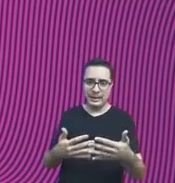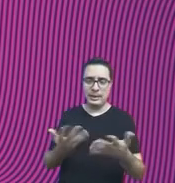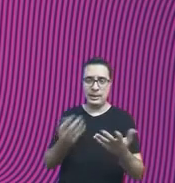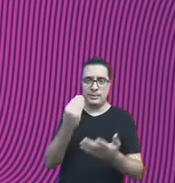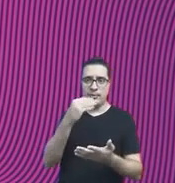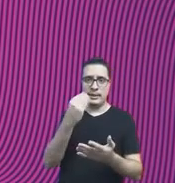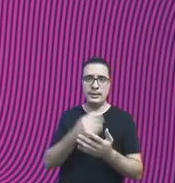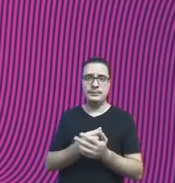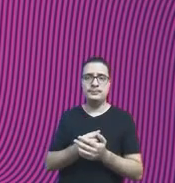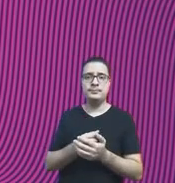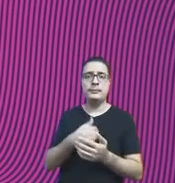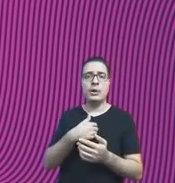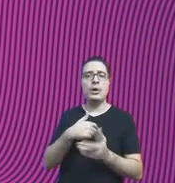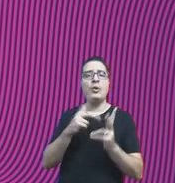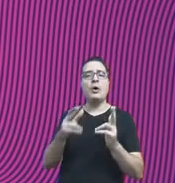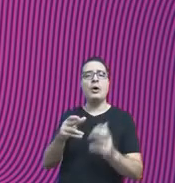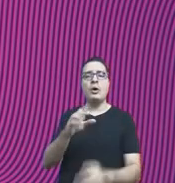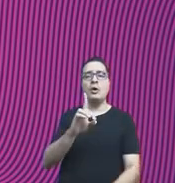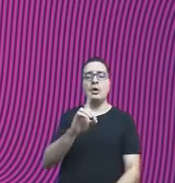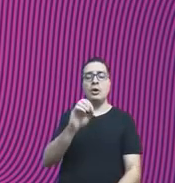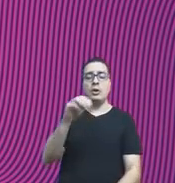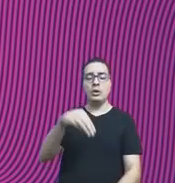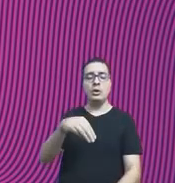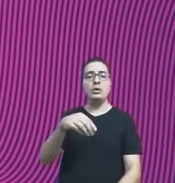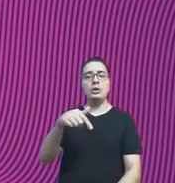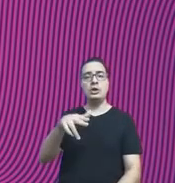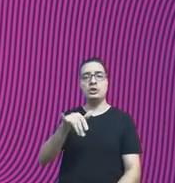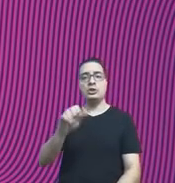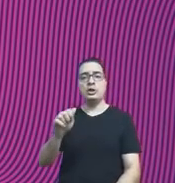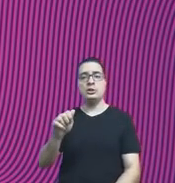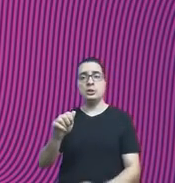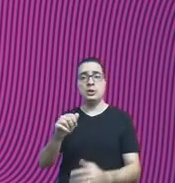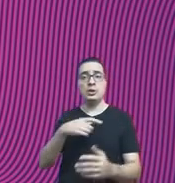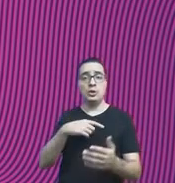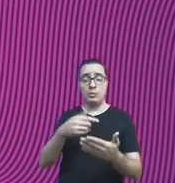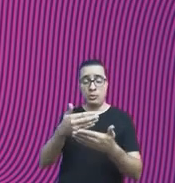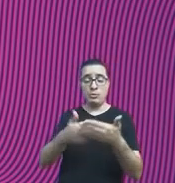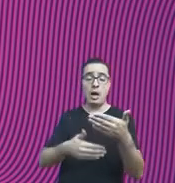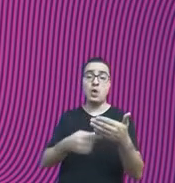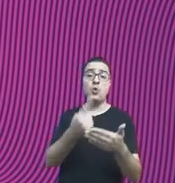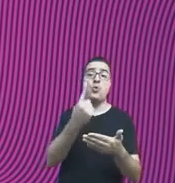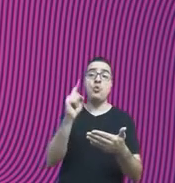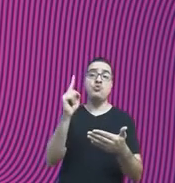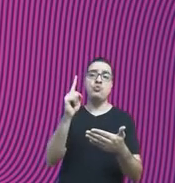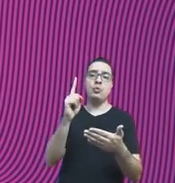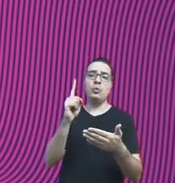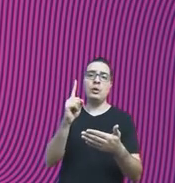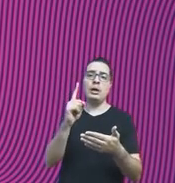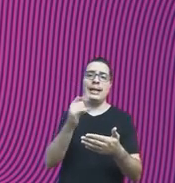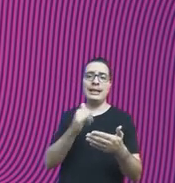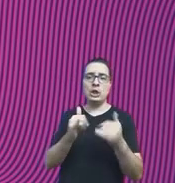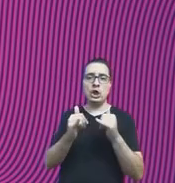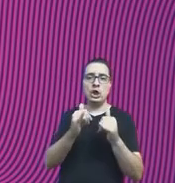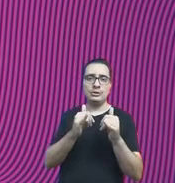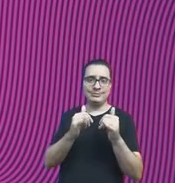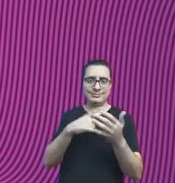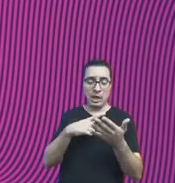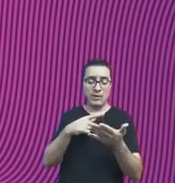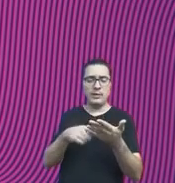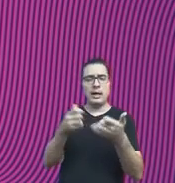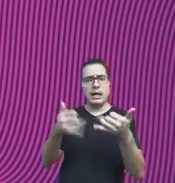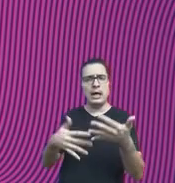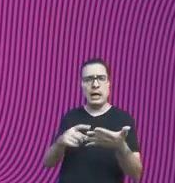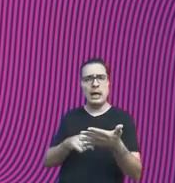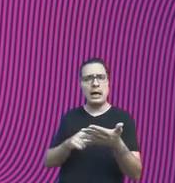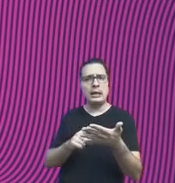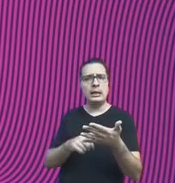Don Quixote aqui na defesa do prontuário eletrônico, prontuário único. Toda plataforma que me dão, Conrado, eu falo disso. Às vezes não tem nem tanta relação com o